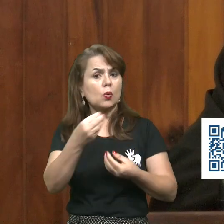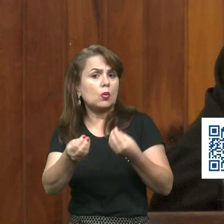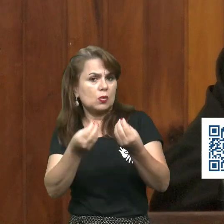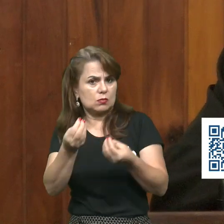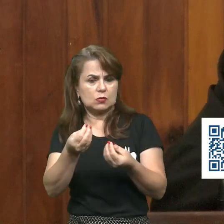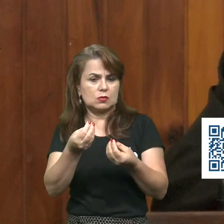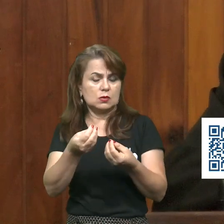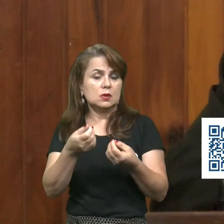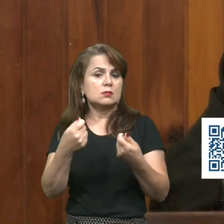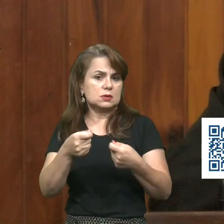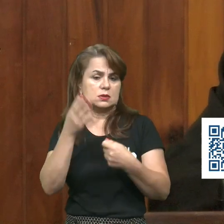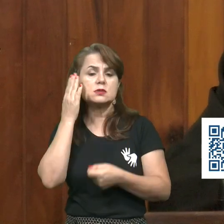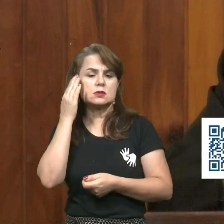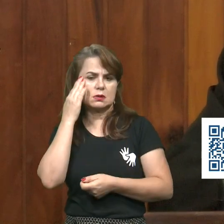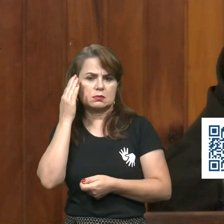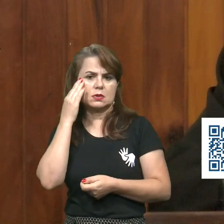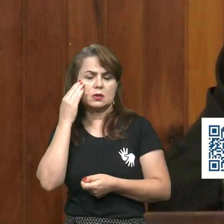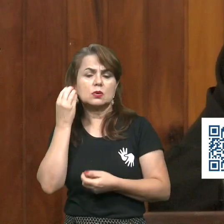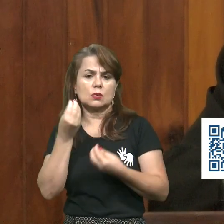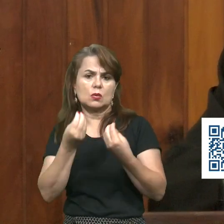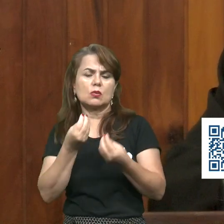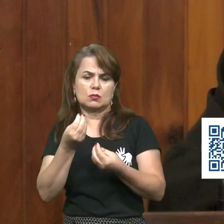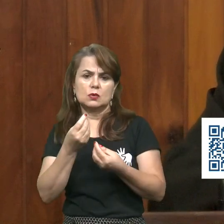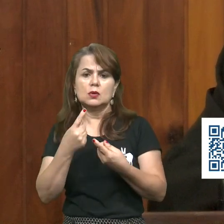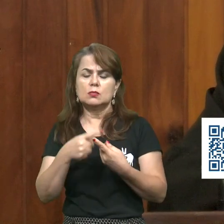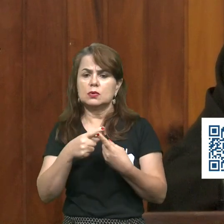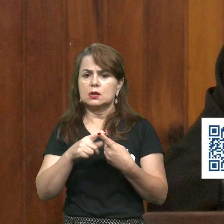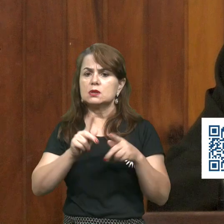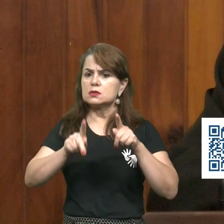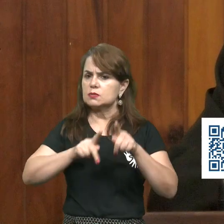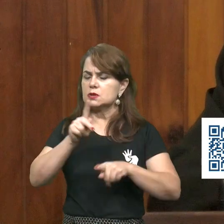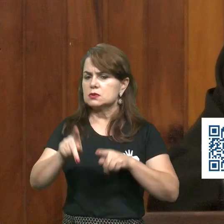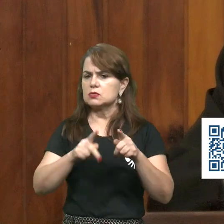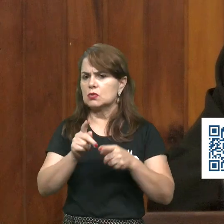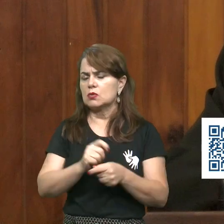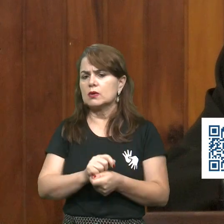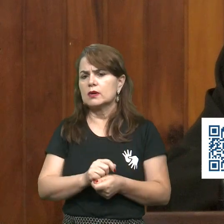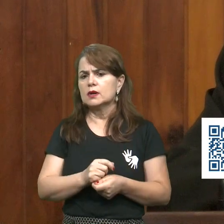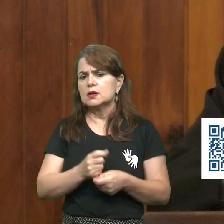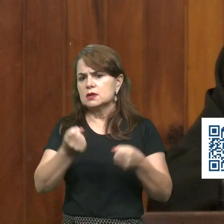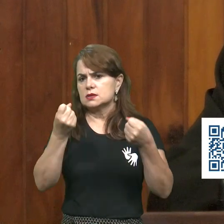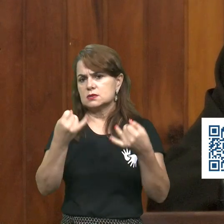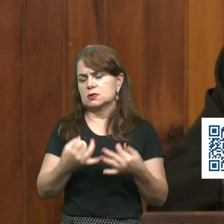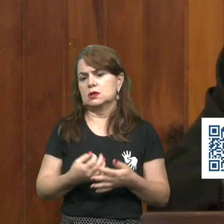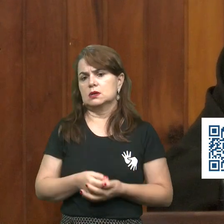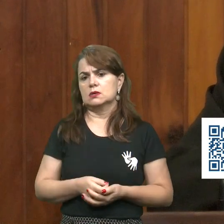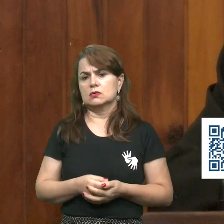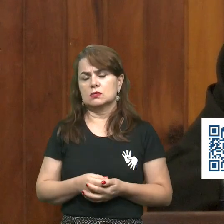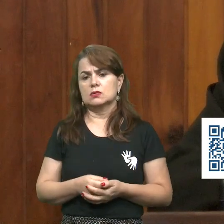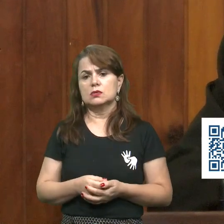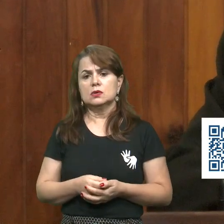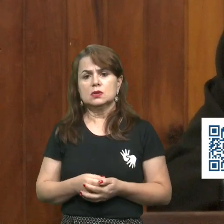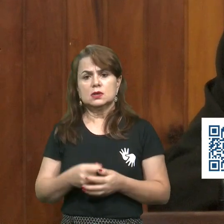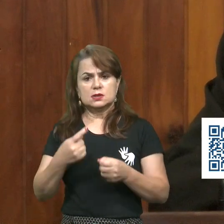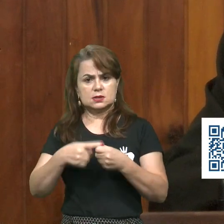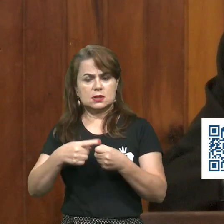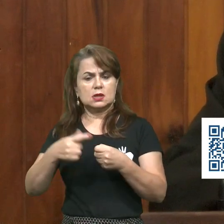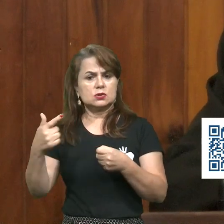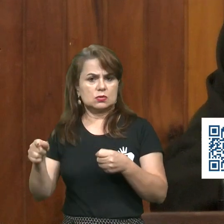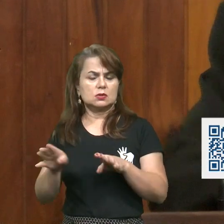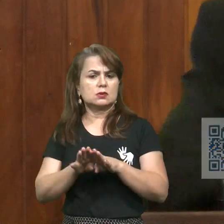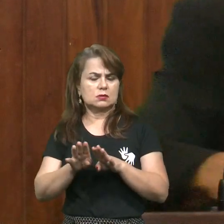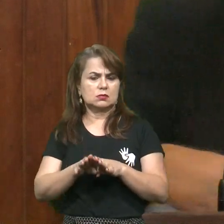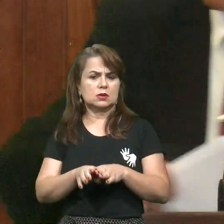essas triagens aí no município de Marília, porque há boatos, há conversas, então a gente vem pedir esclarecimentos, senhor presidente. São minhas considerações, senhor